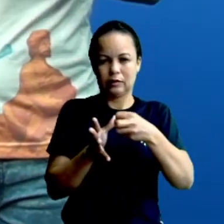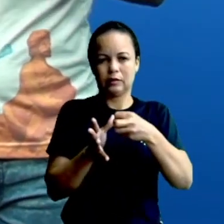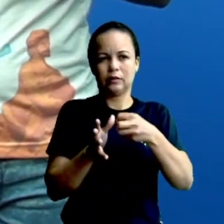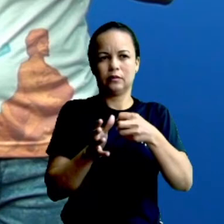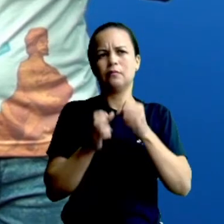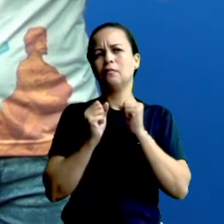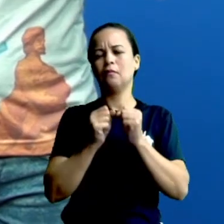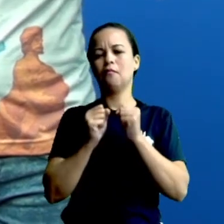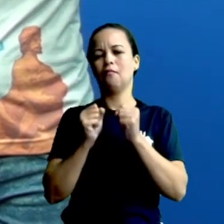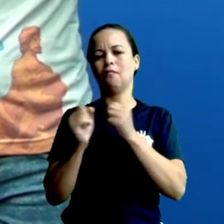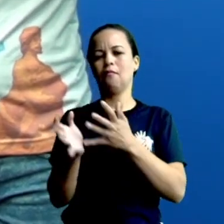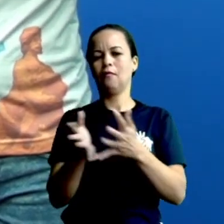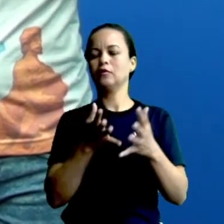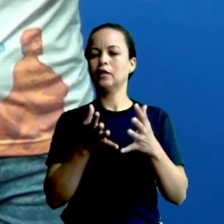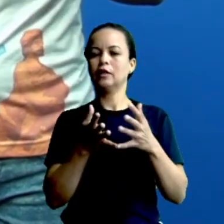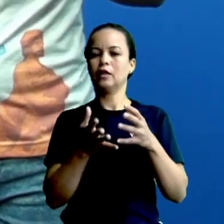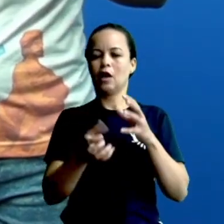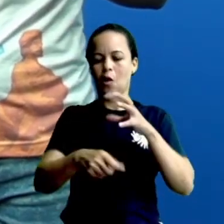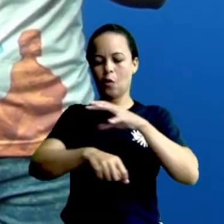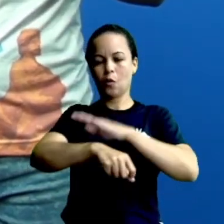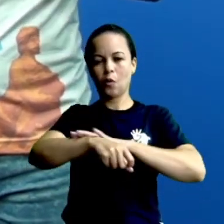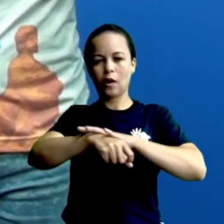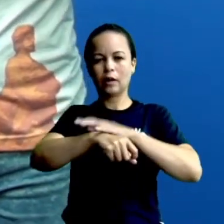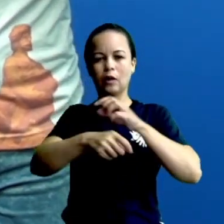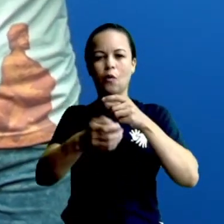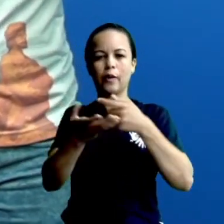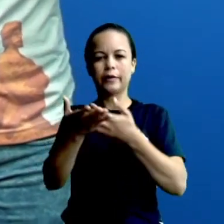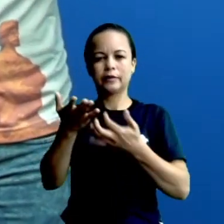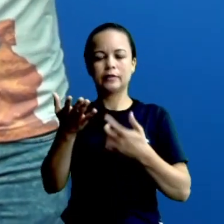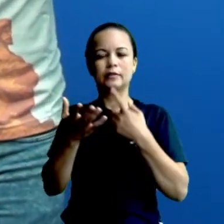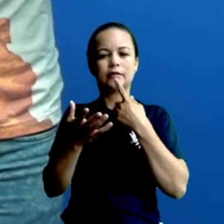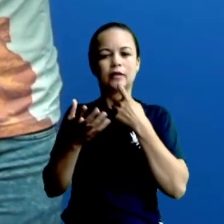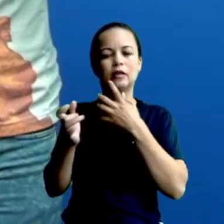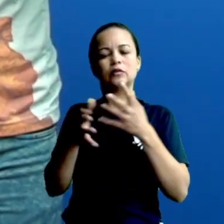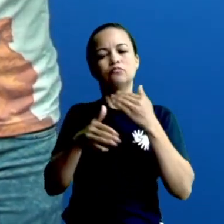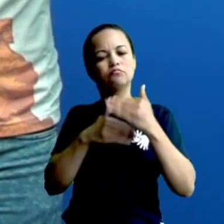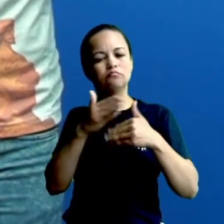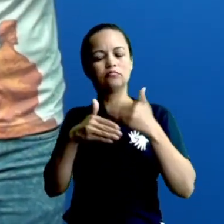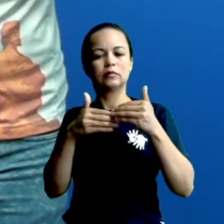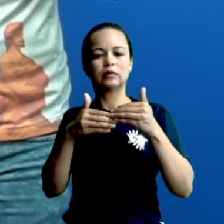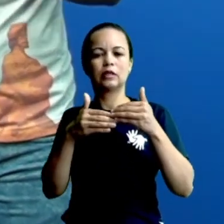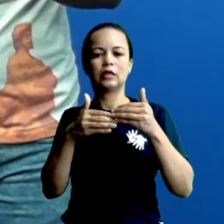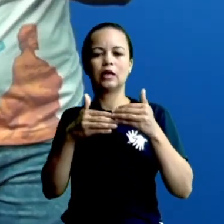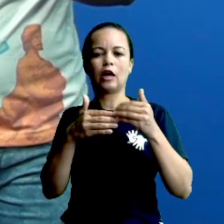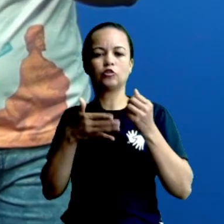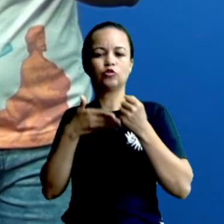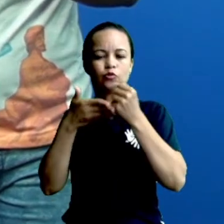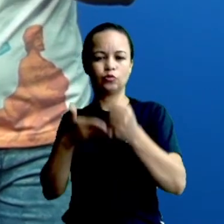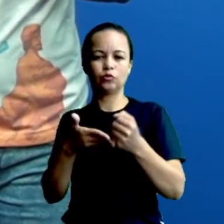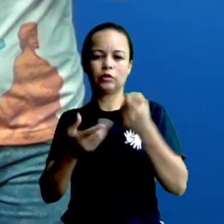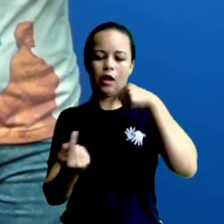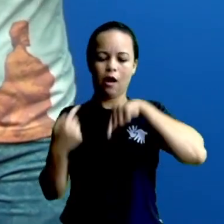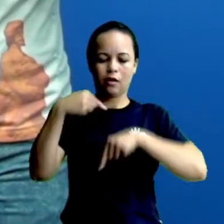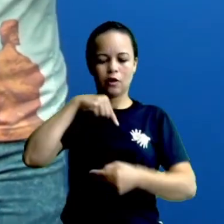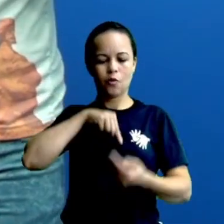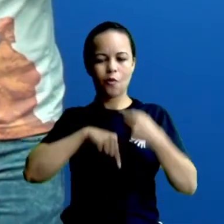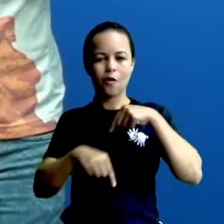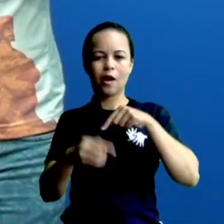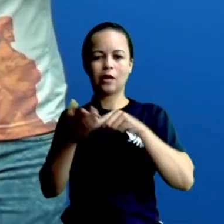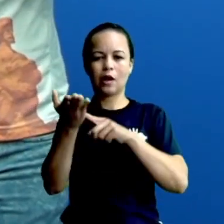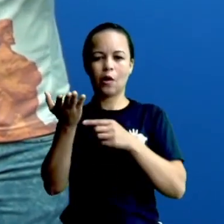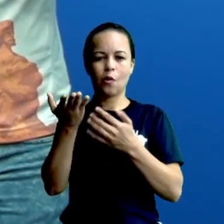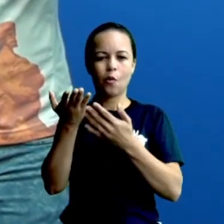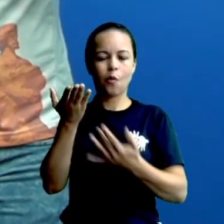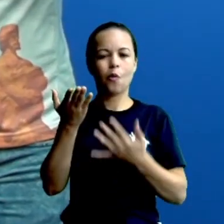poderiam colocar na corrente sanguínea como anticoagulantes que auxiliam na circulação do sangue e